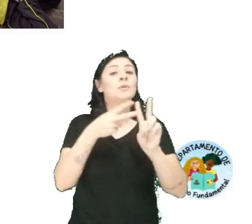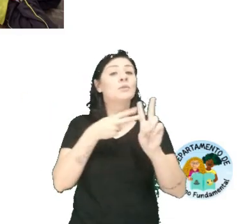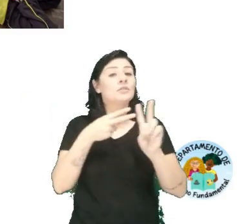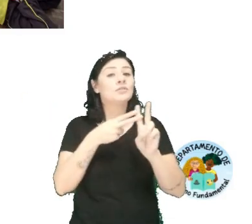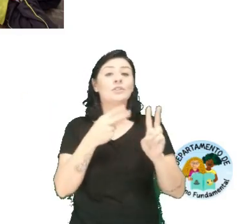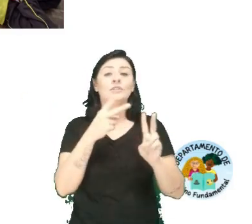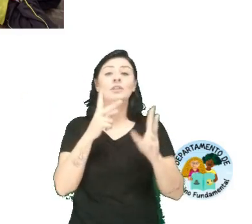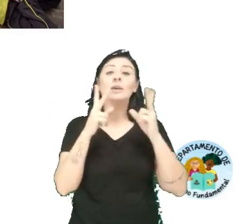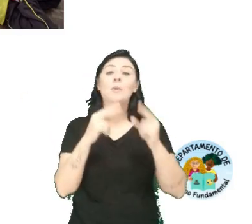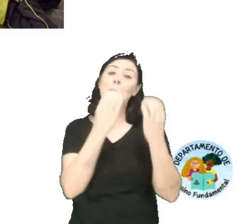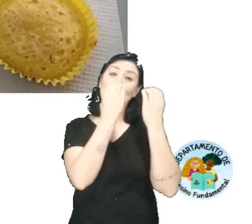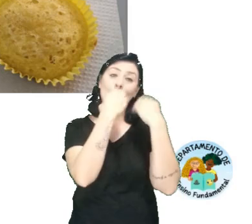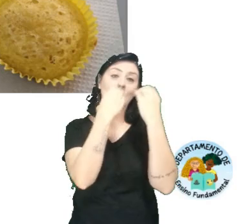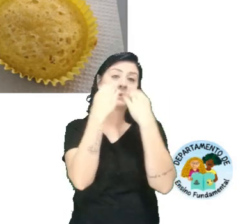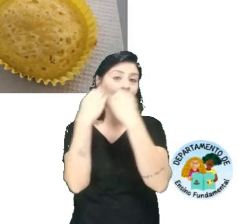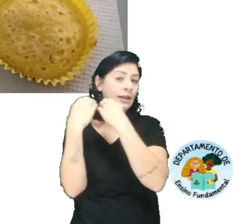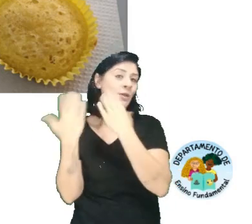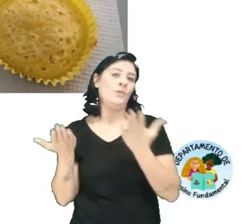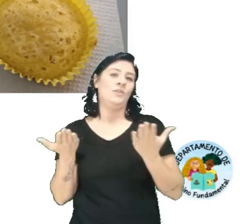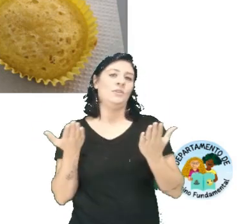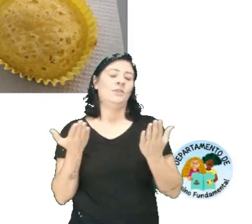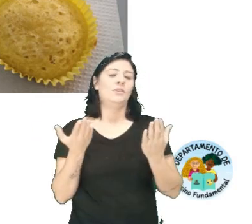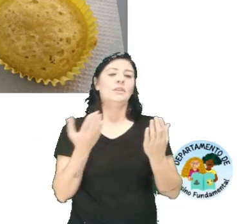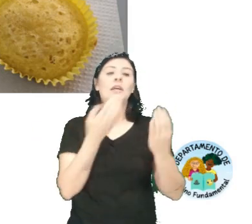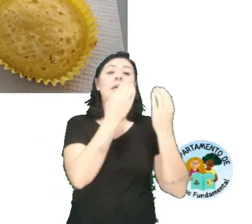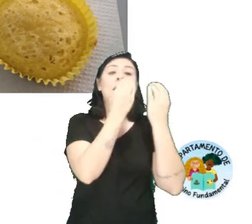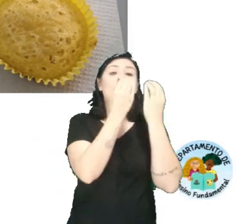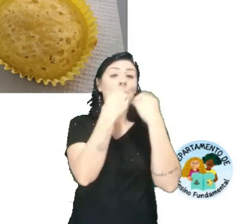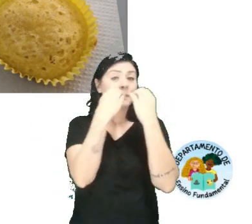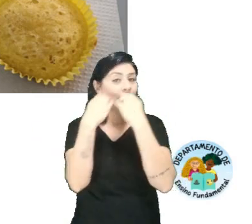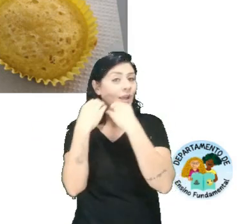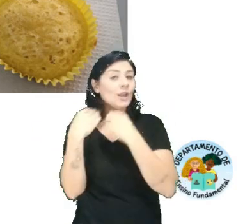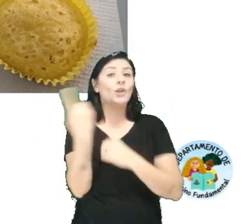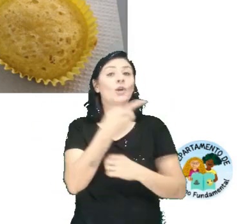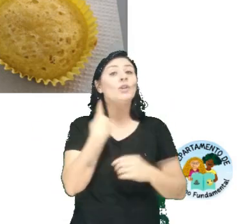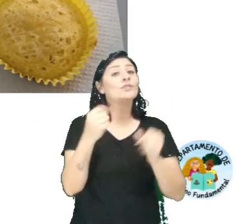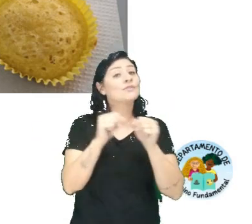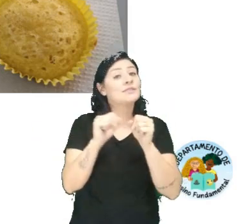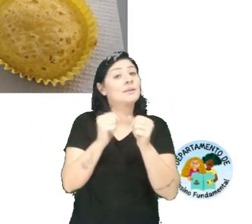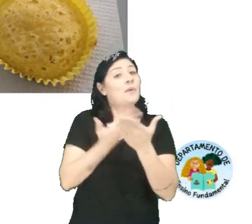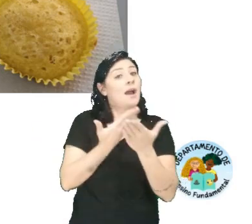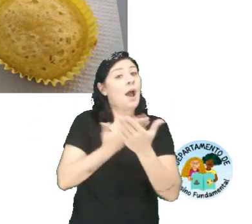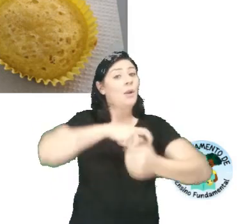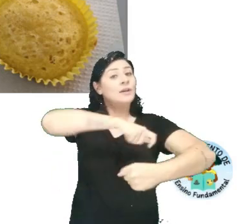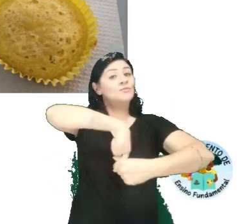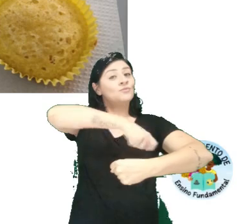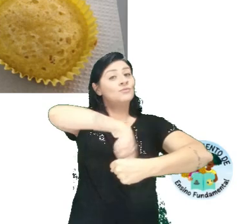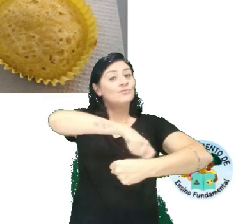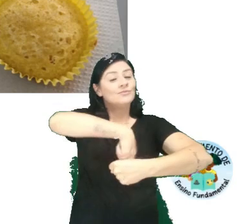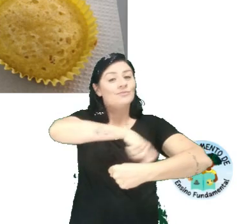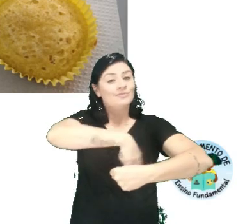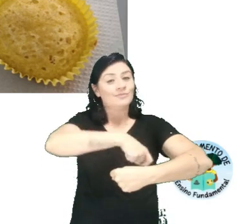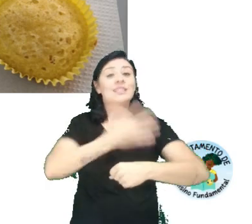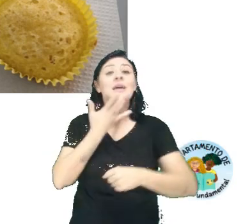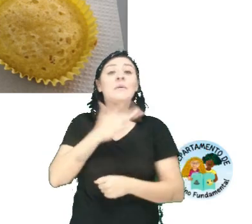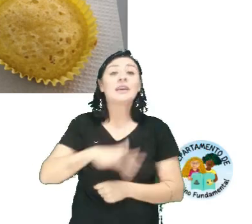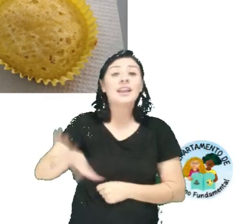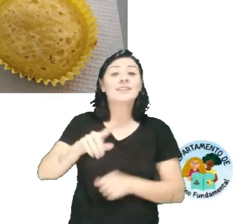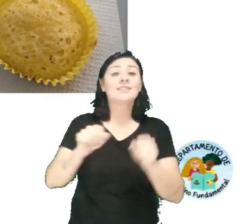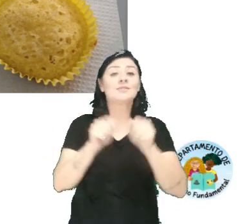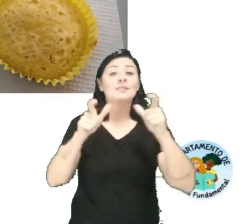como o milho. Então, do milho, nós fizemos uma aula de culinária, onde as crianças fizeram o bolo